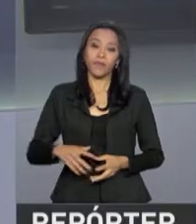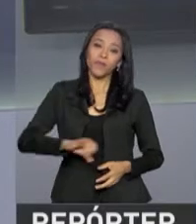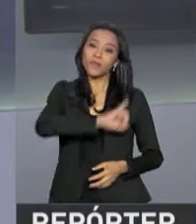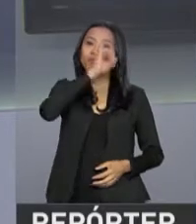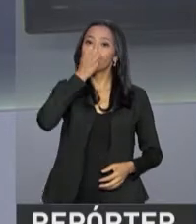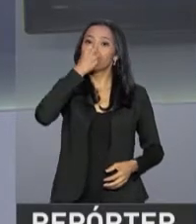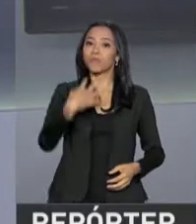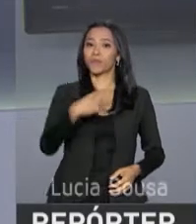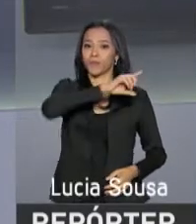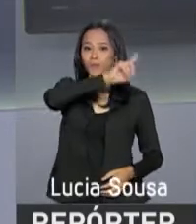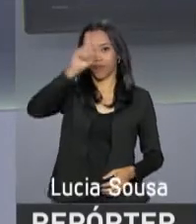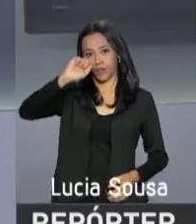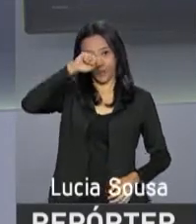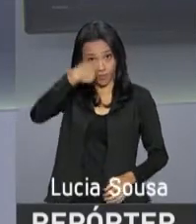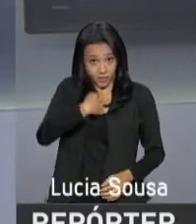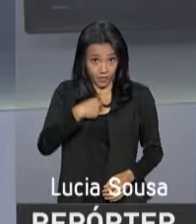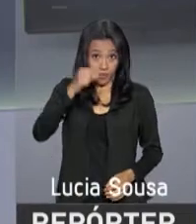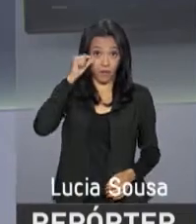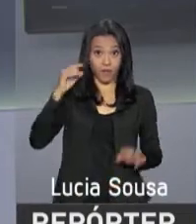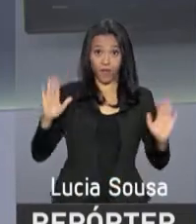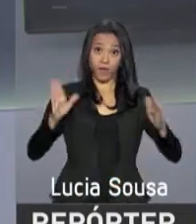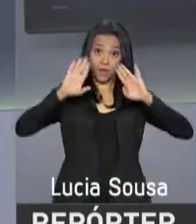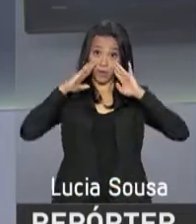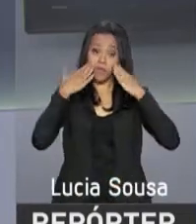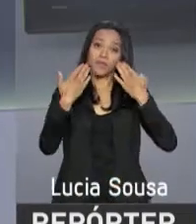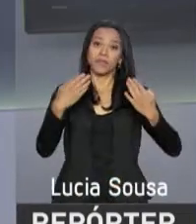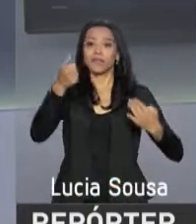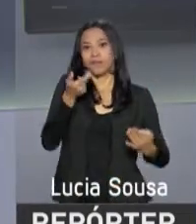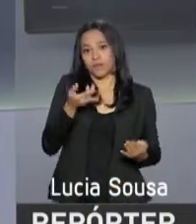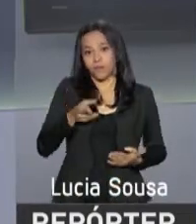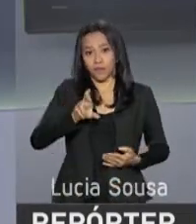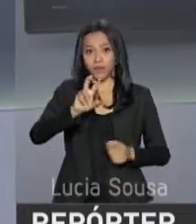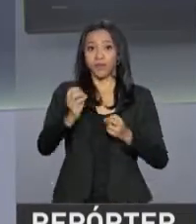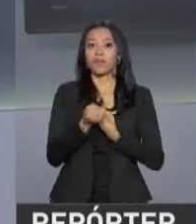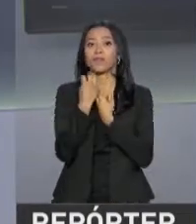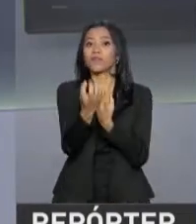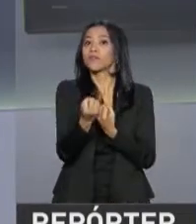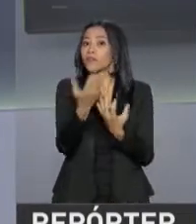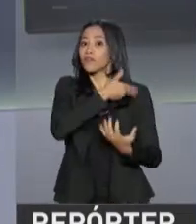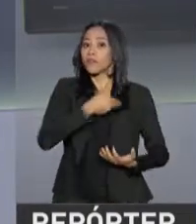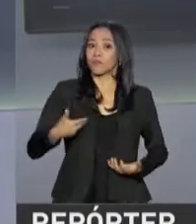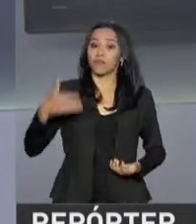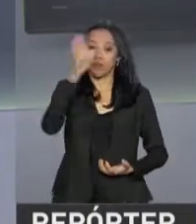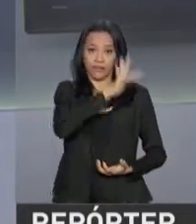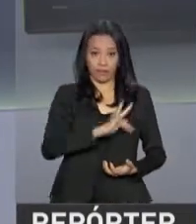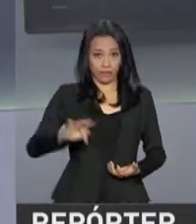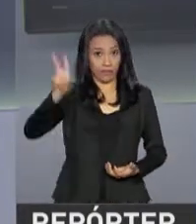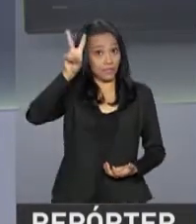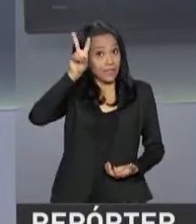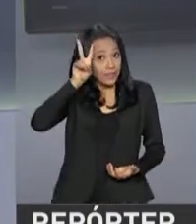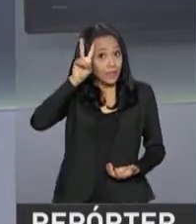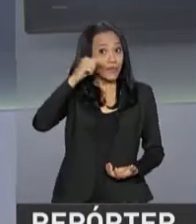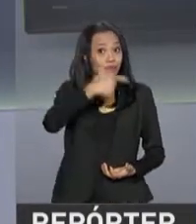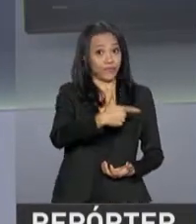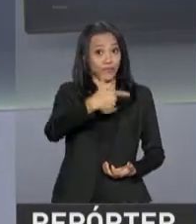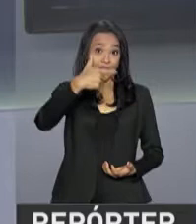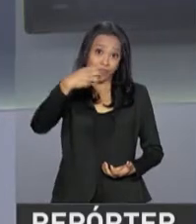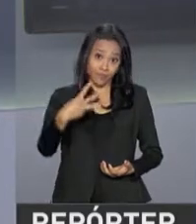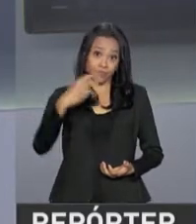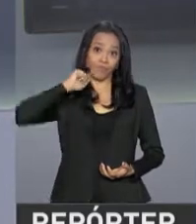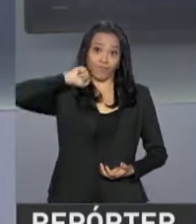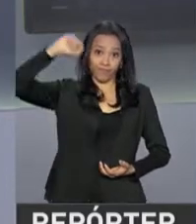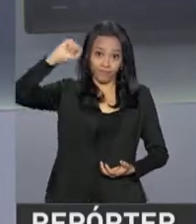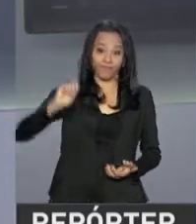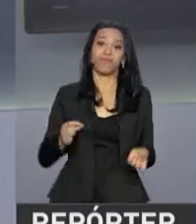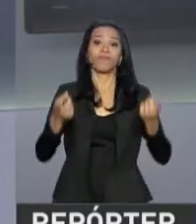Olá, bom dia. Eu sou Thaisa Dias e estamos no ar com o repórter NBR e as notícias do governo federal desta segunda-feira, 23 de